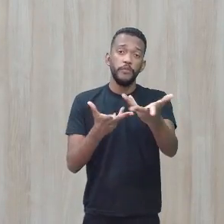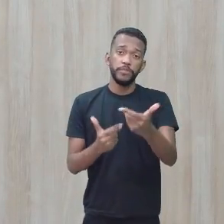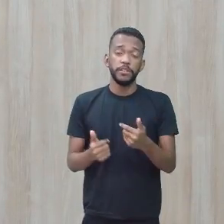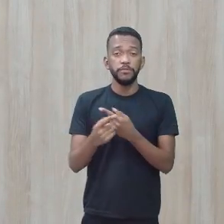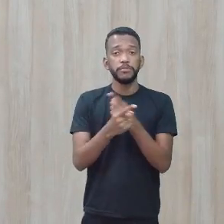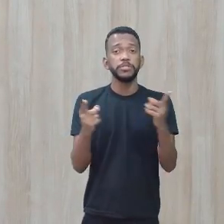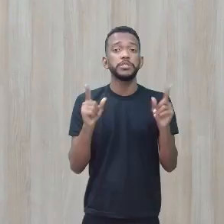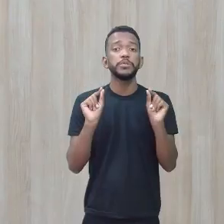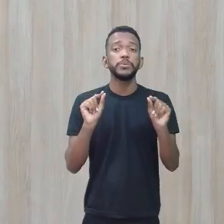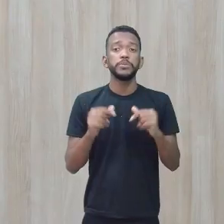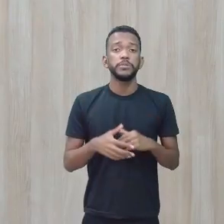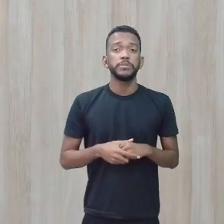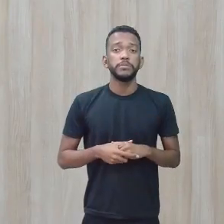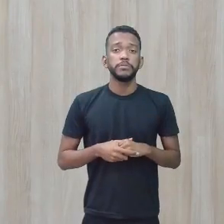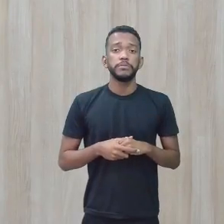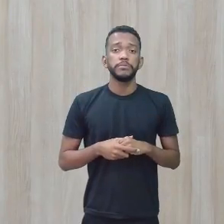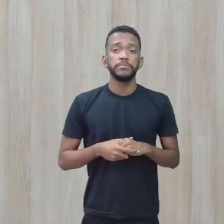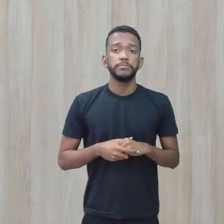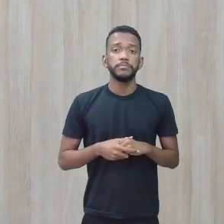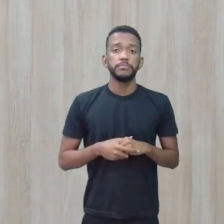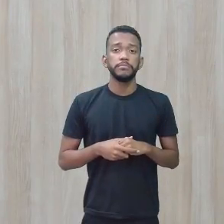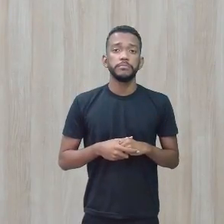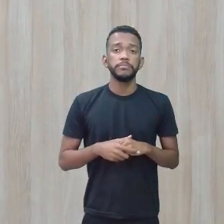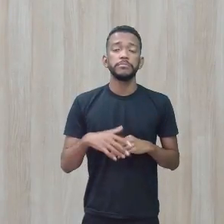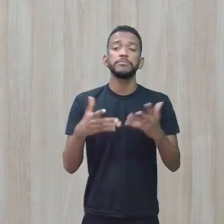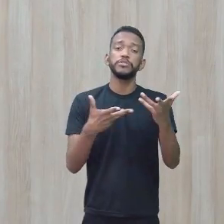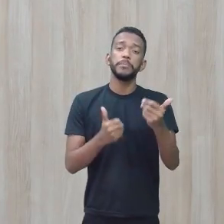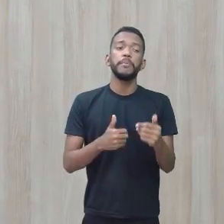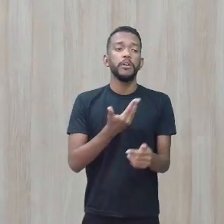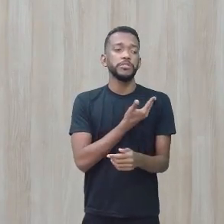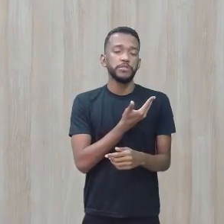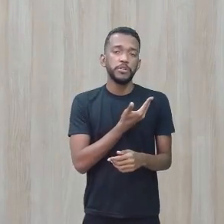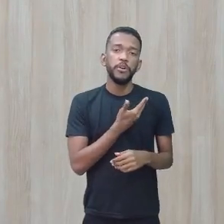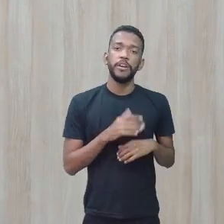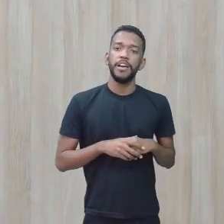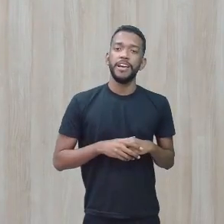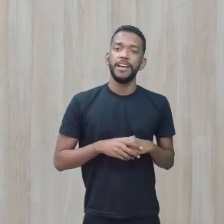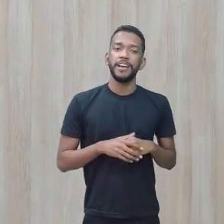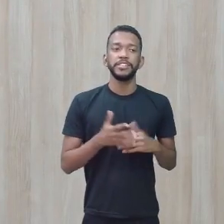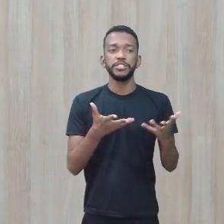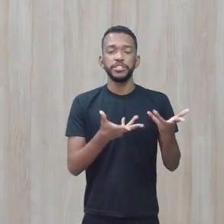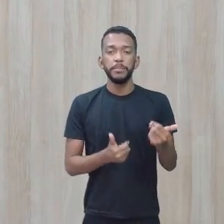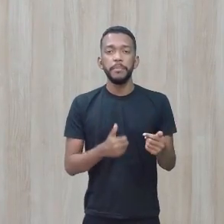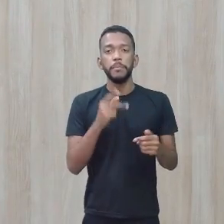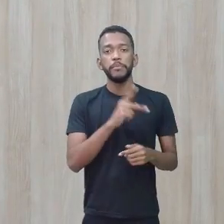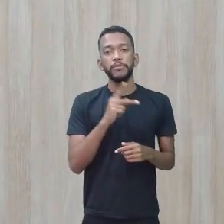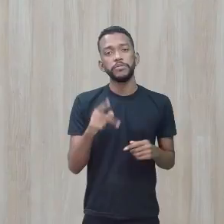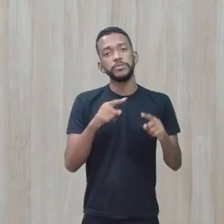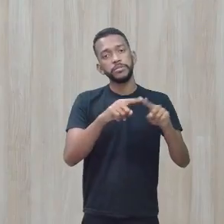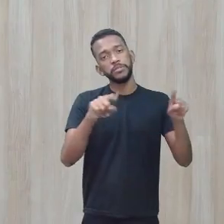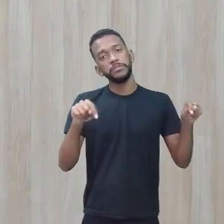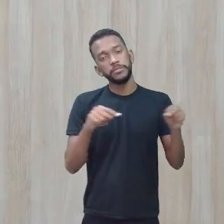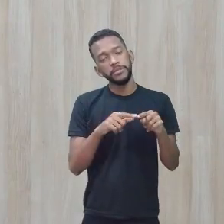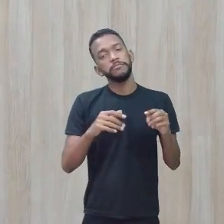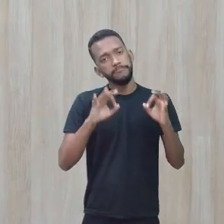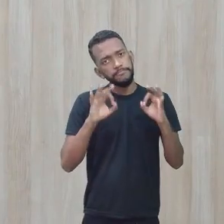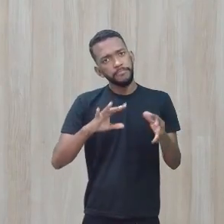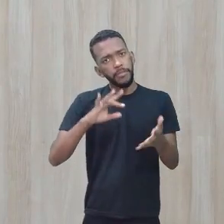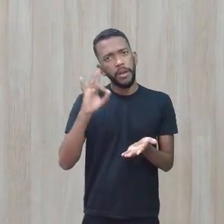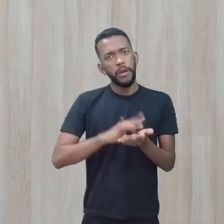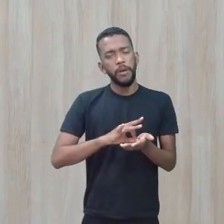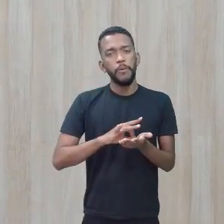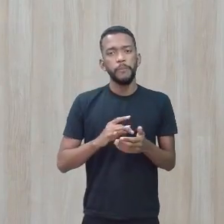para chamar os seus colegas, né, chamar o seu professor, para que possa